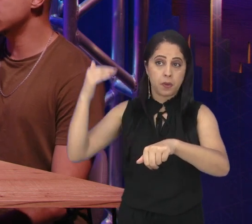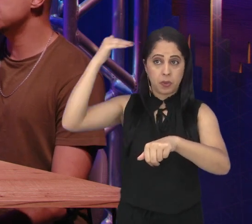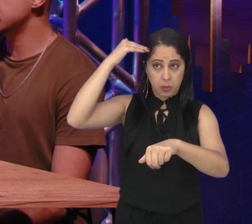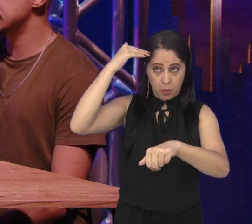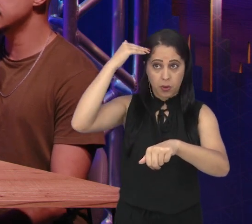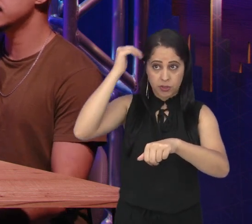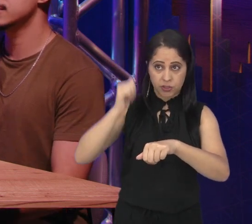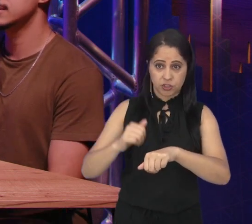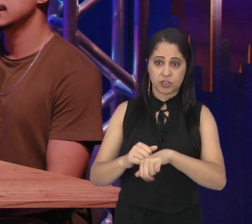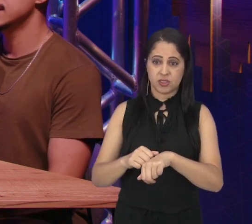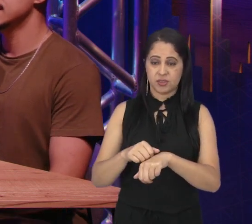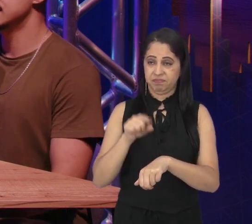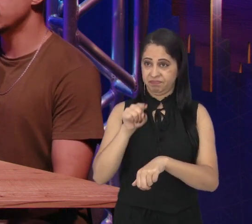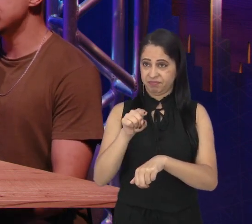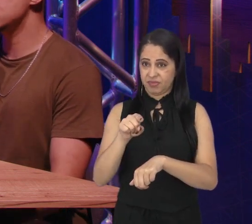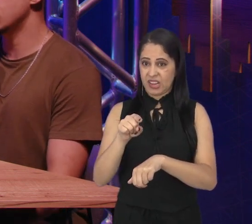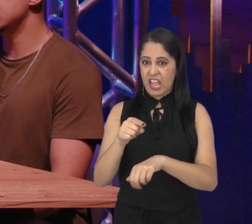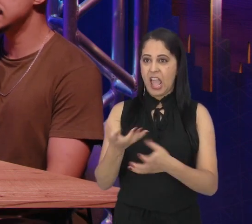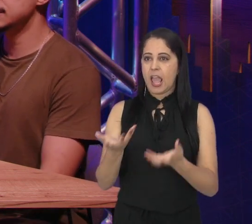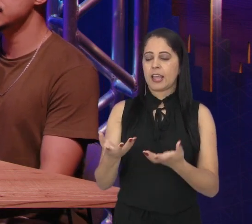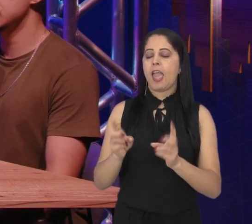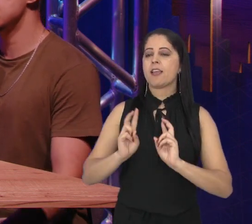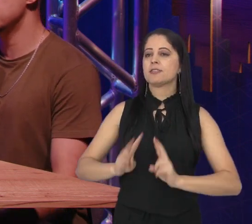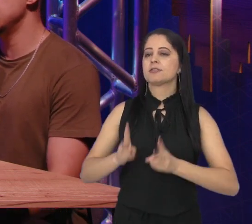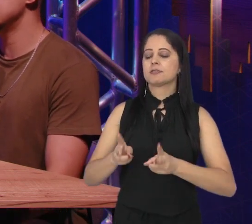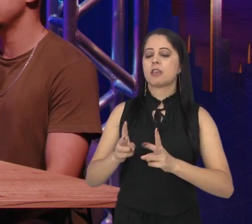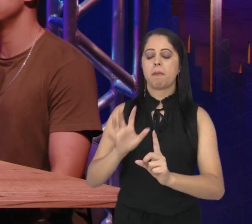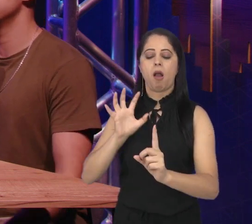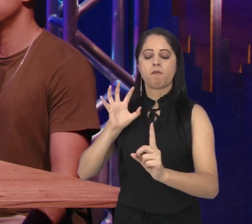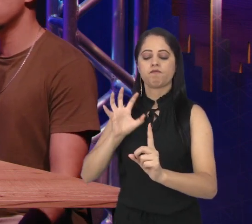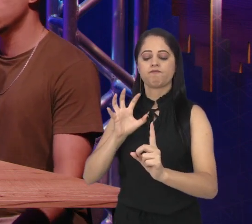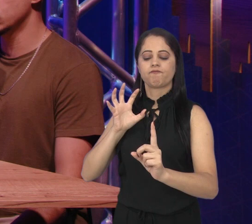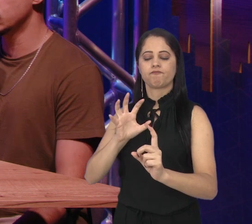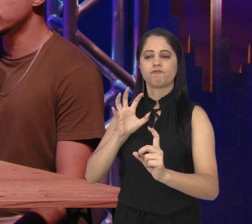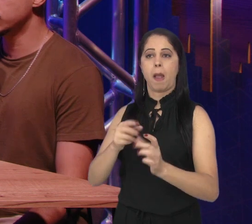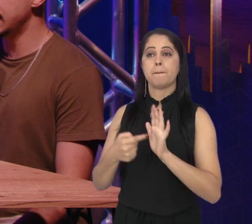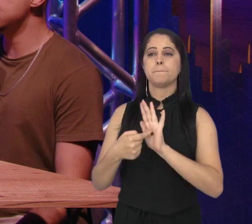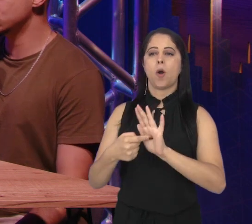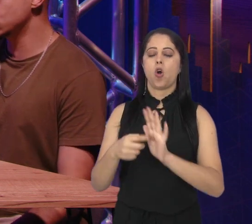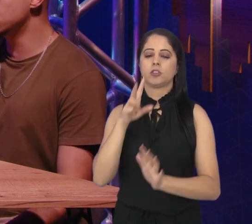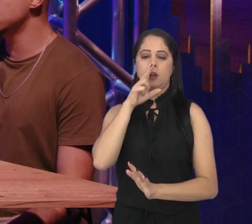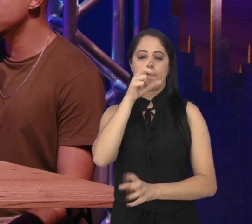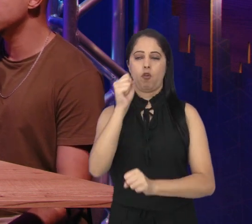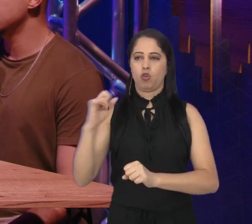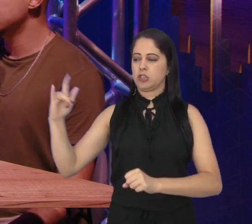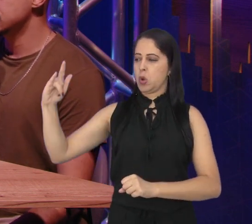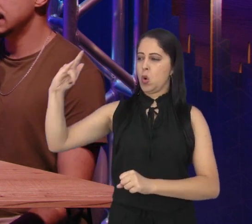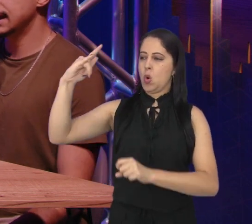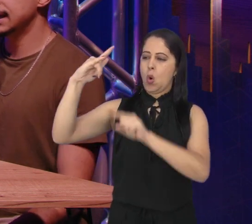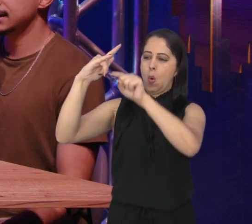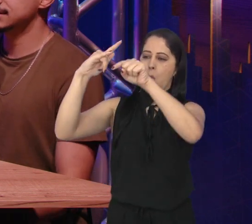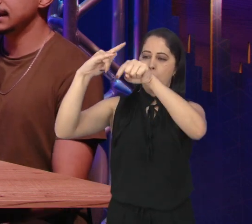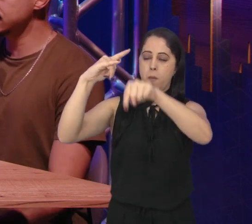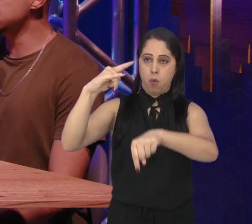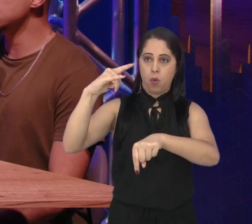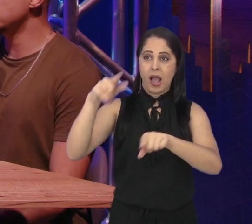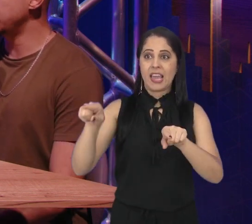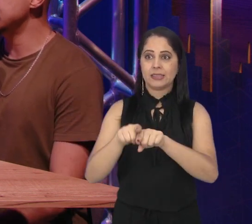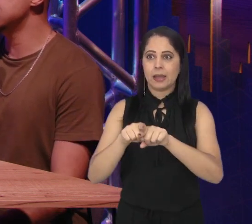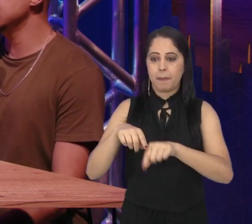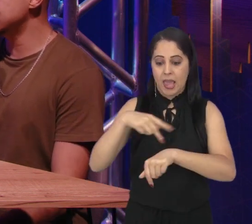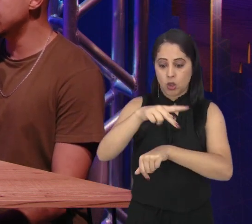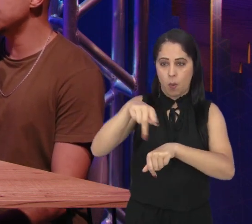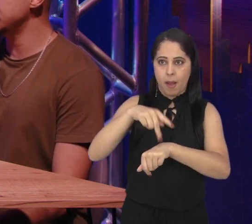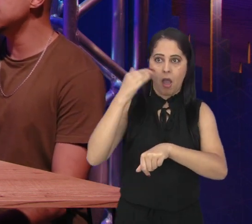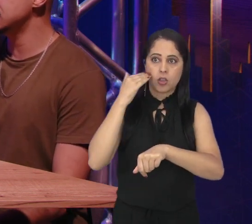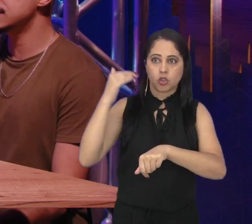do Norte, por exemplo, não é só essa demonstração militar para o resto do mundo. Né? Dentro do